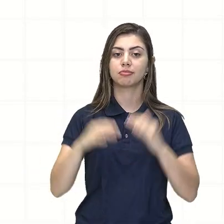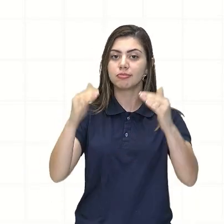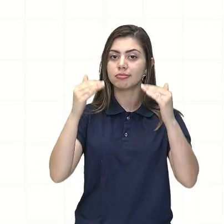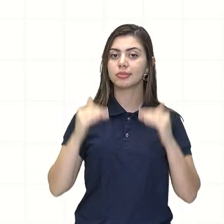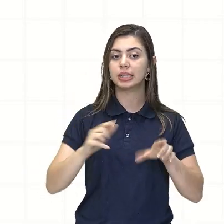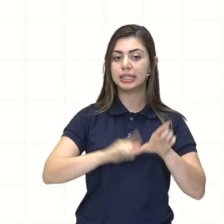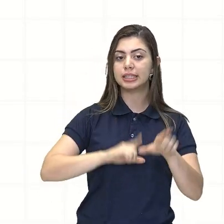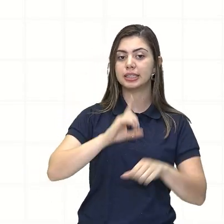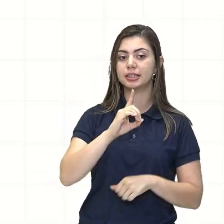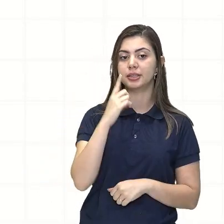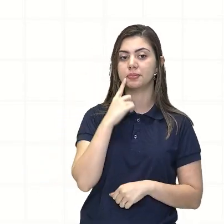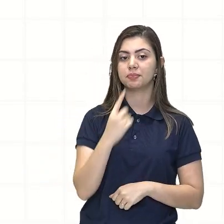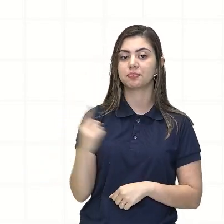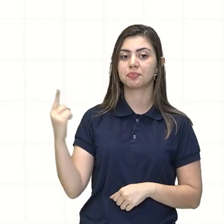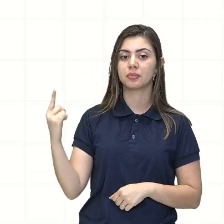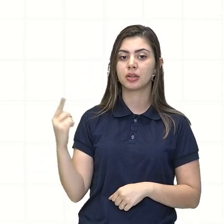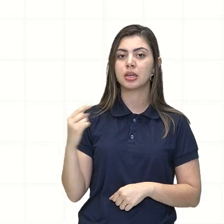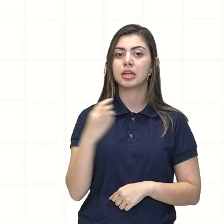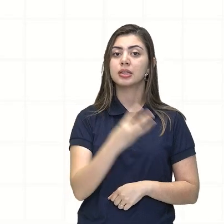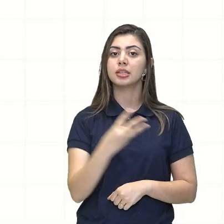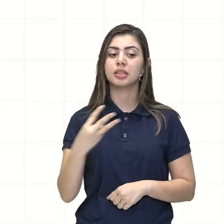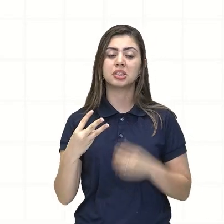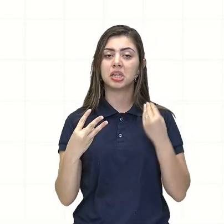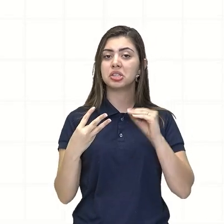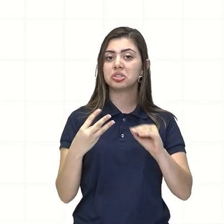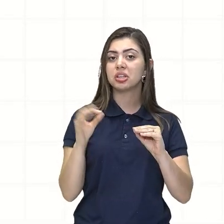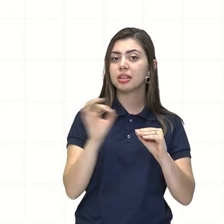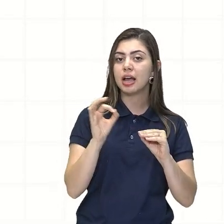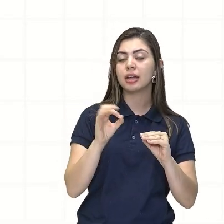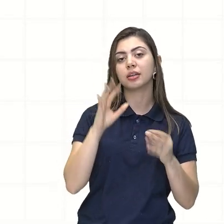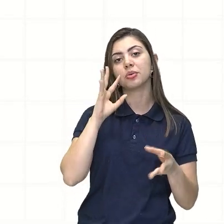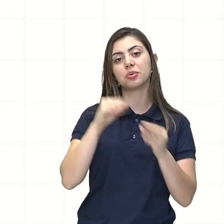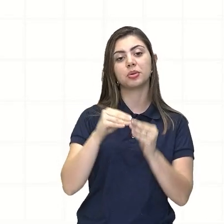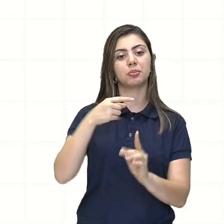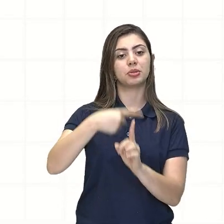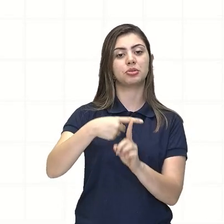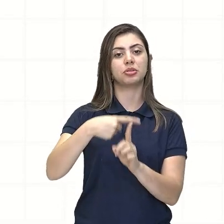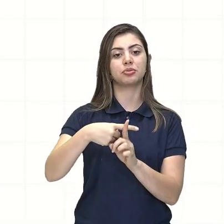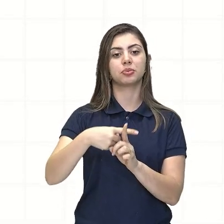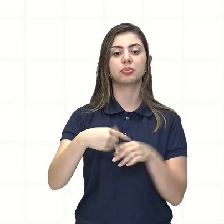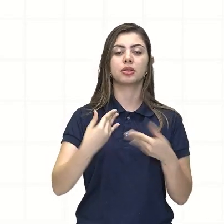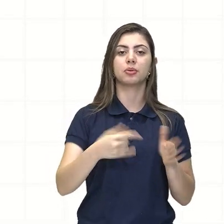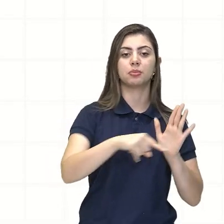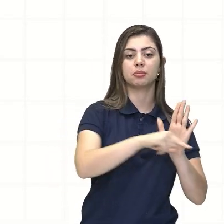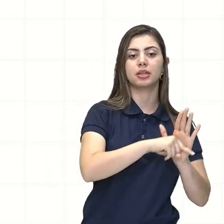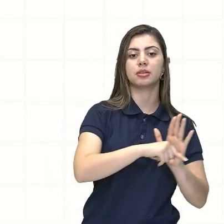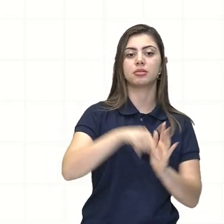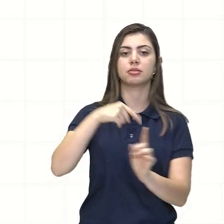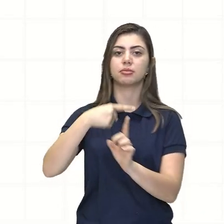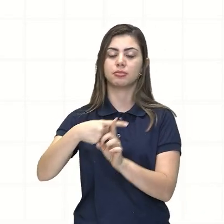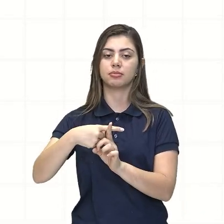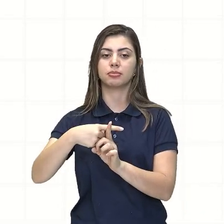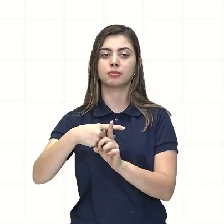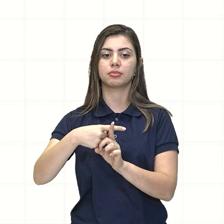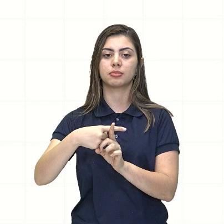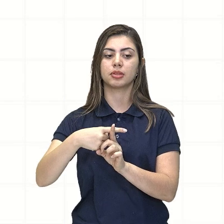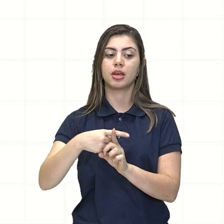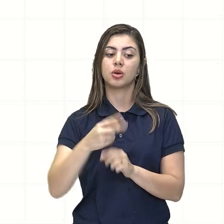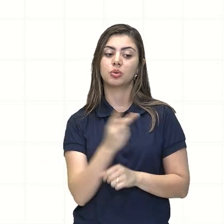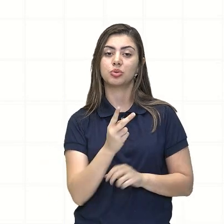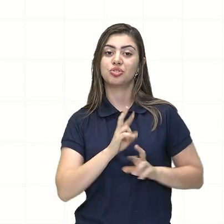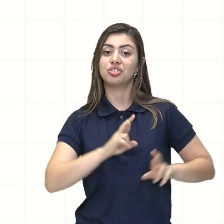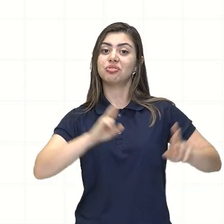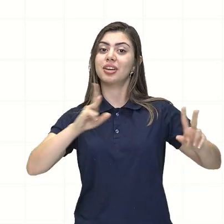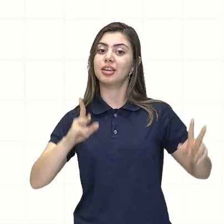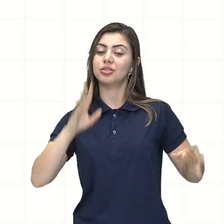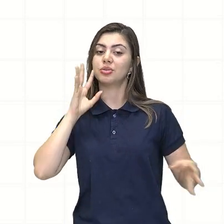Próximo, sinal do 33 não aparece, é mais. Então, menos com mais, sinais